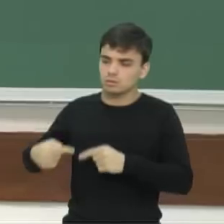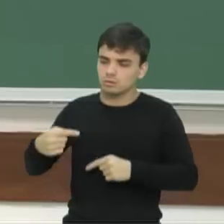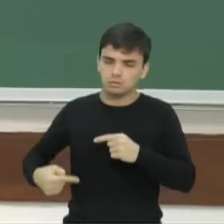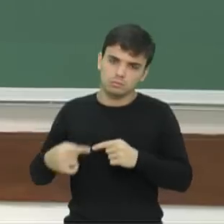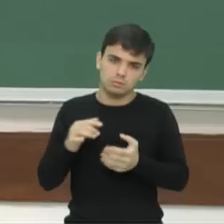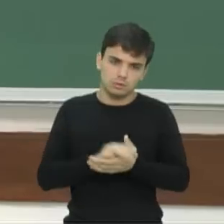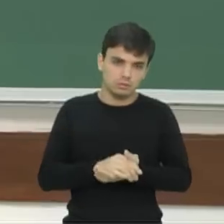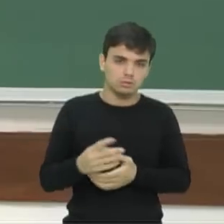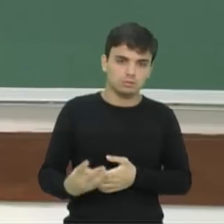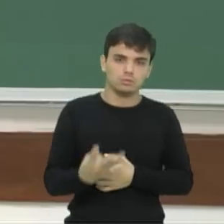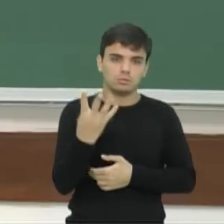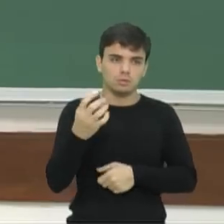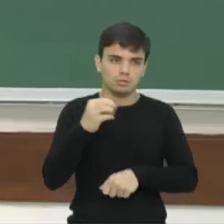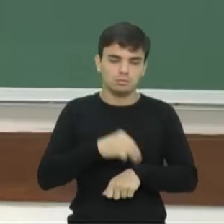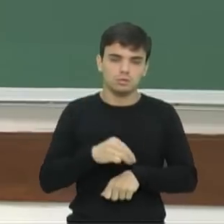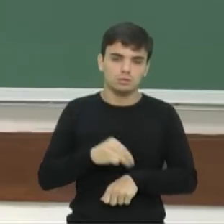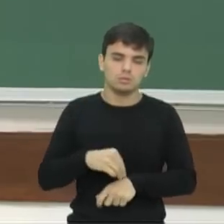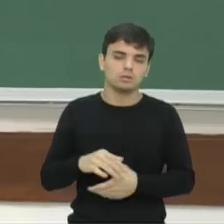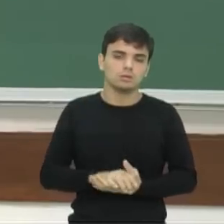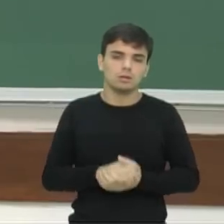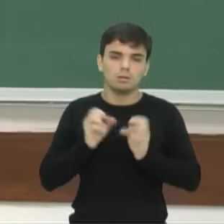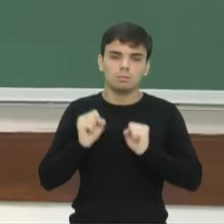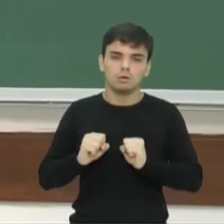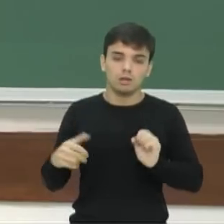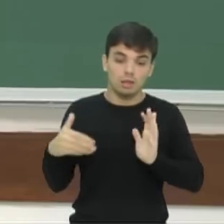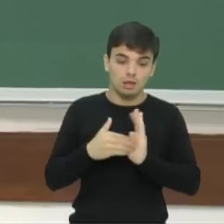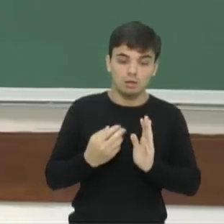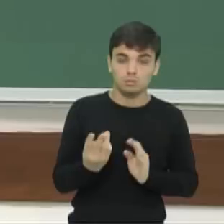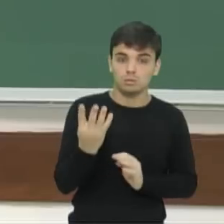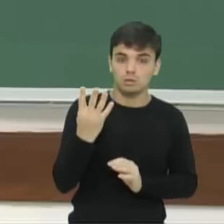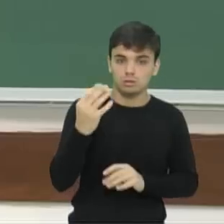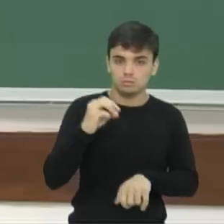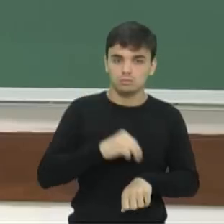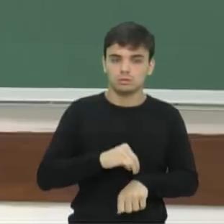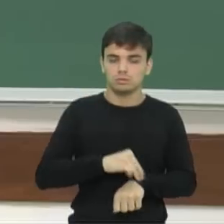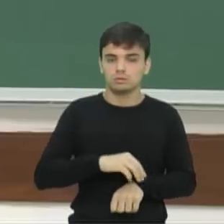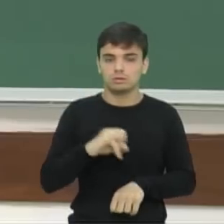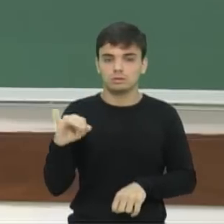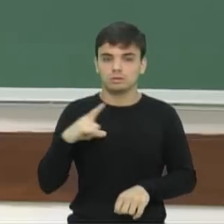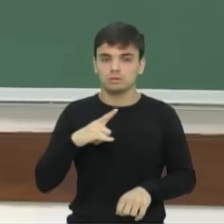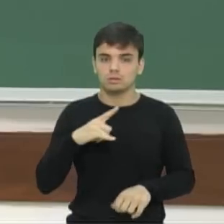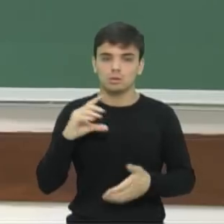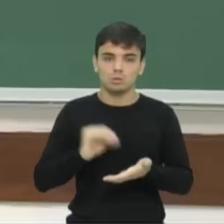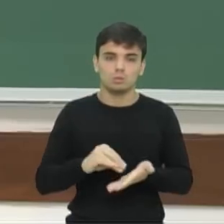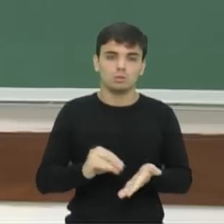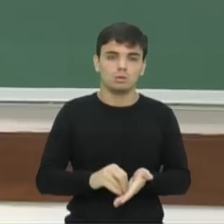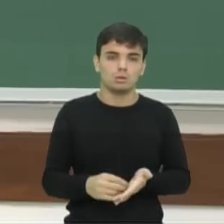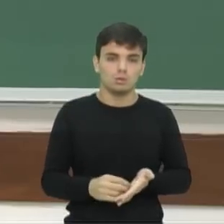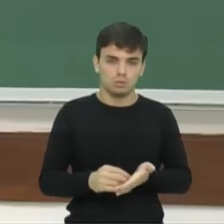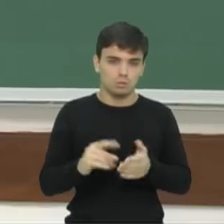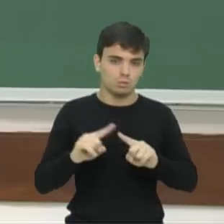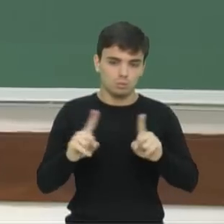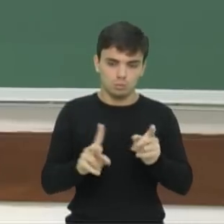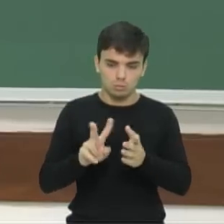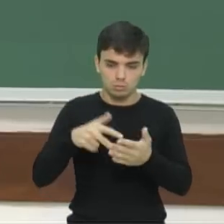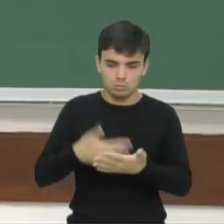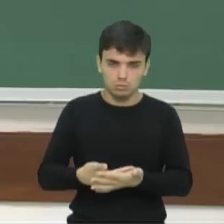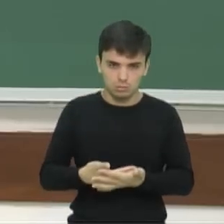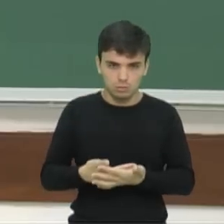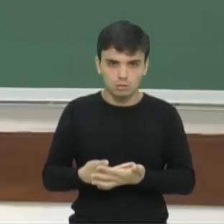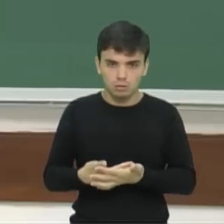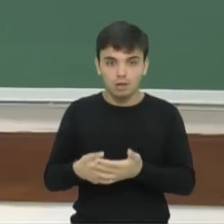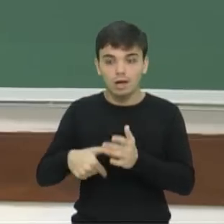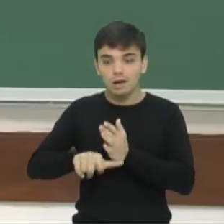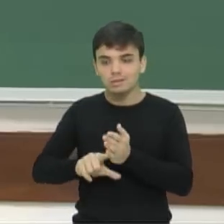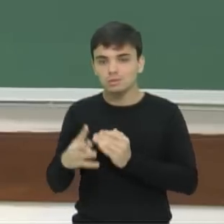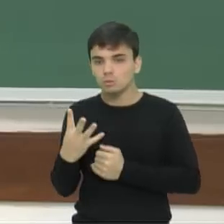para homens, 4 minutos. Então pode levar 4 minutos. Se eu aplico um golpe que finaliza a luta antes dos 4 minutos, a luta é